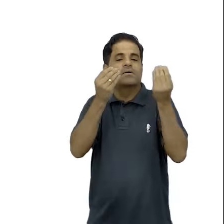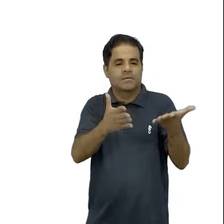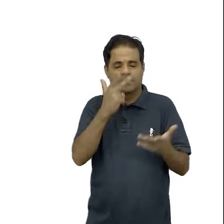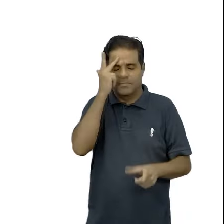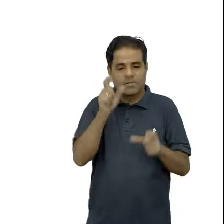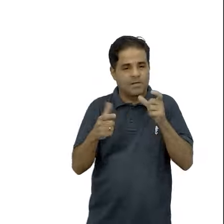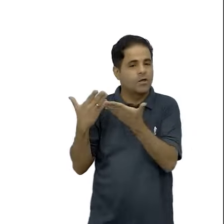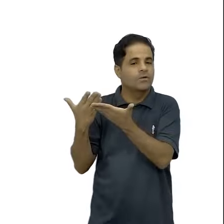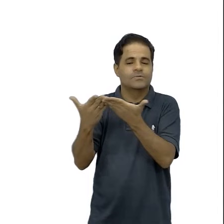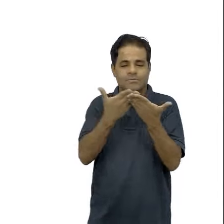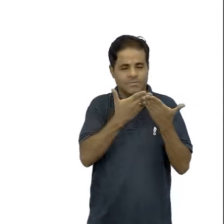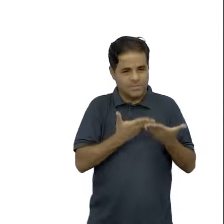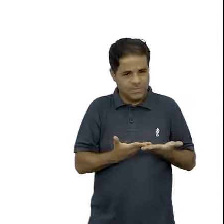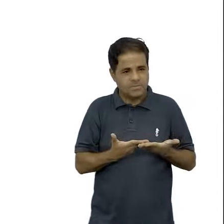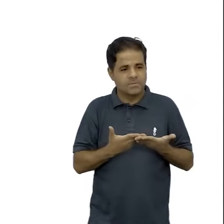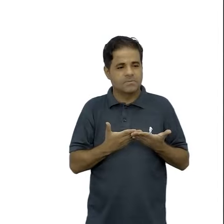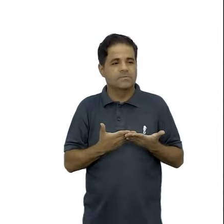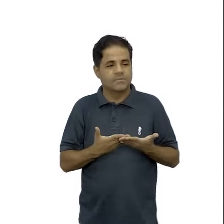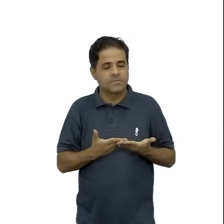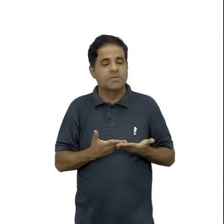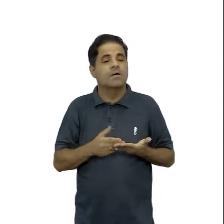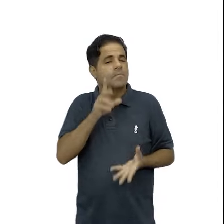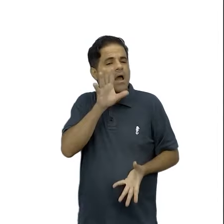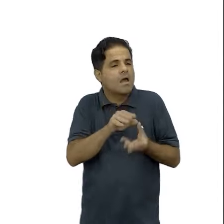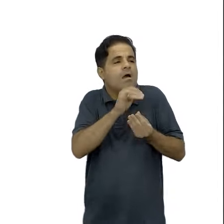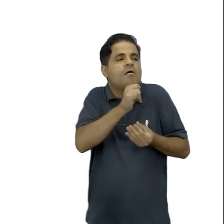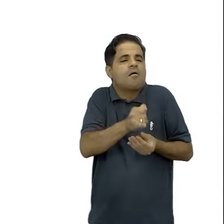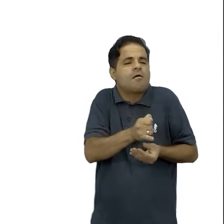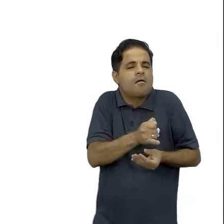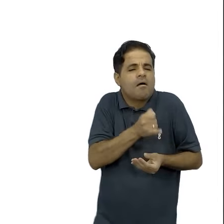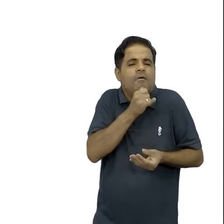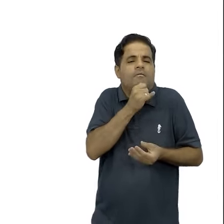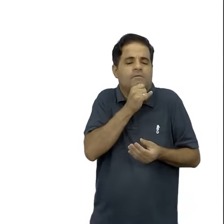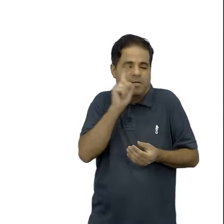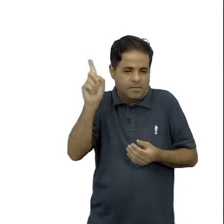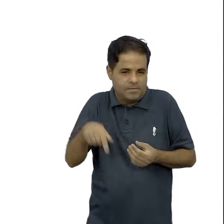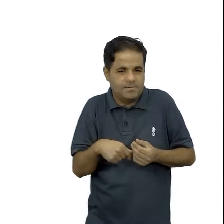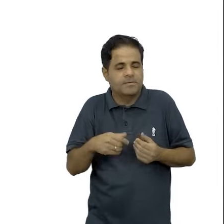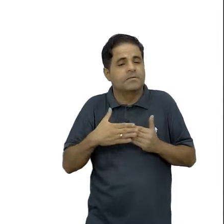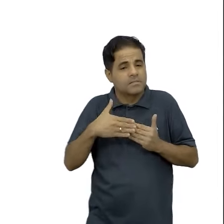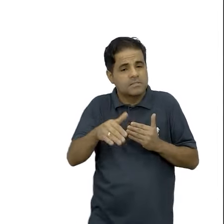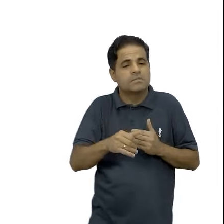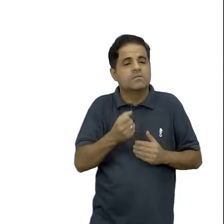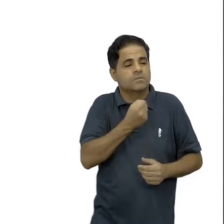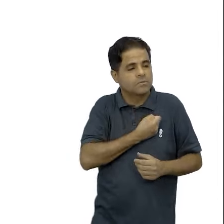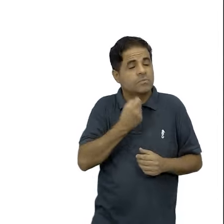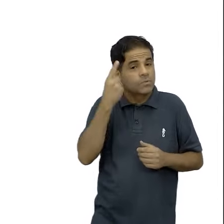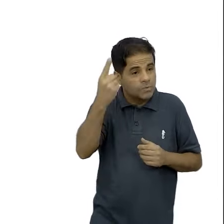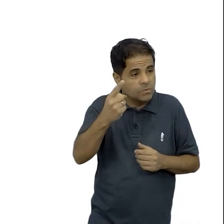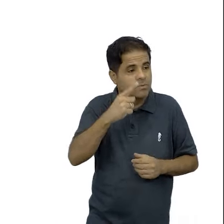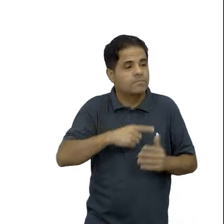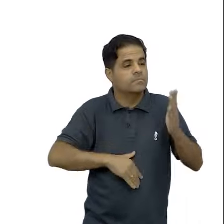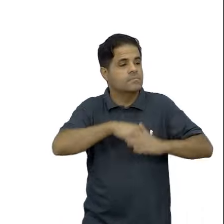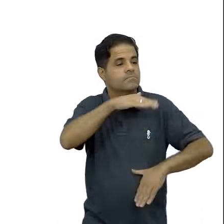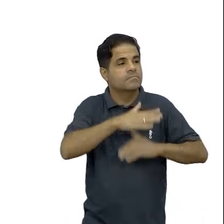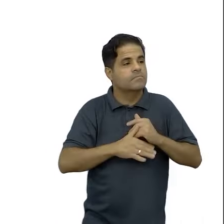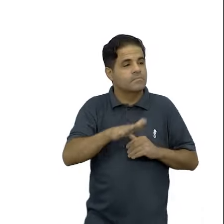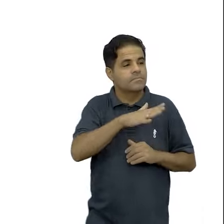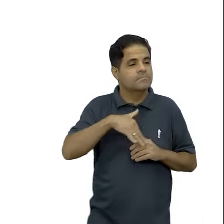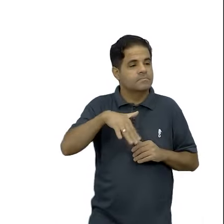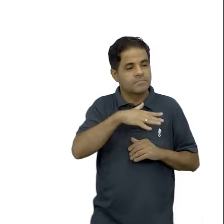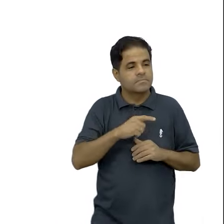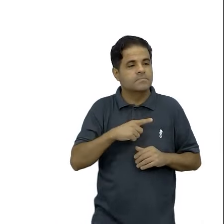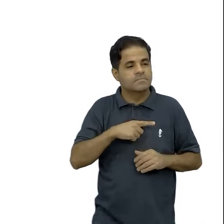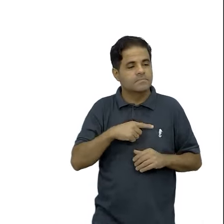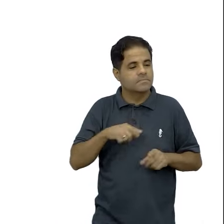estudantes. Para exemplificar, né, na sequência didática 1, nós temos habilidades do ano